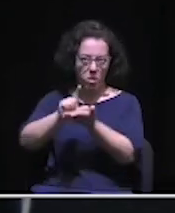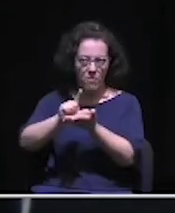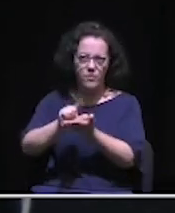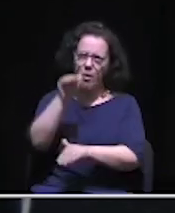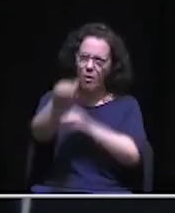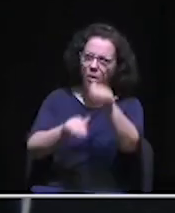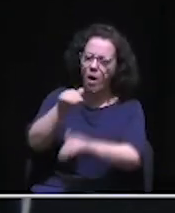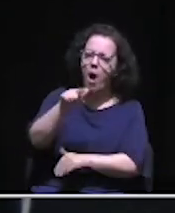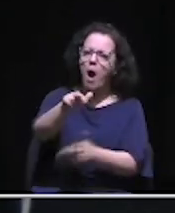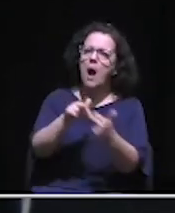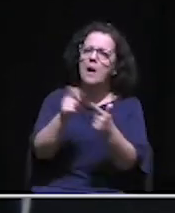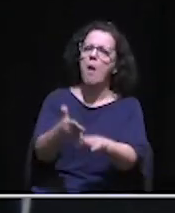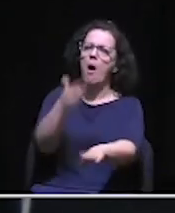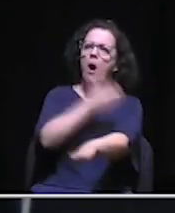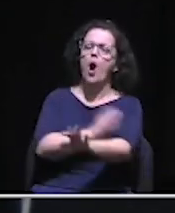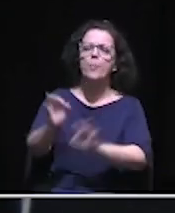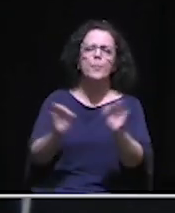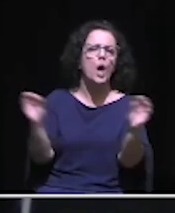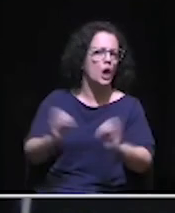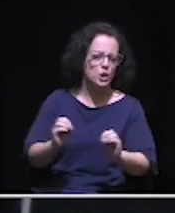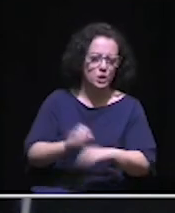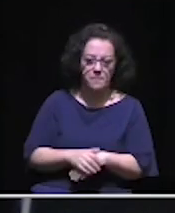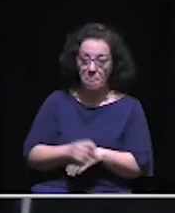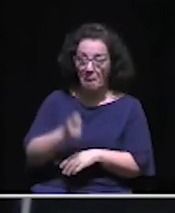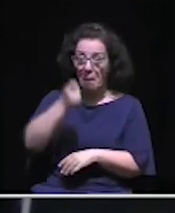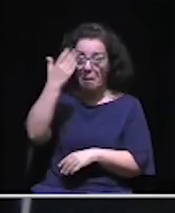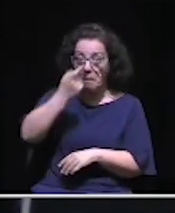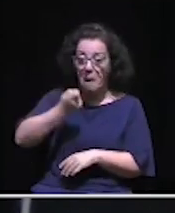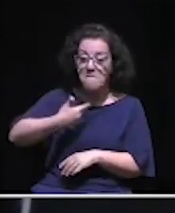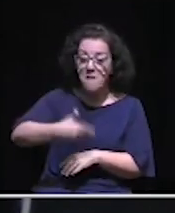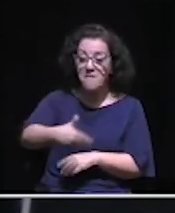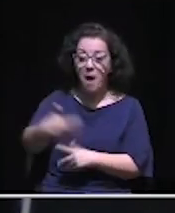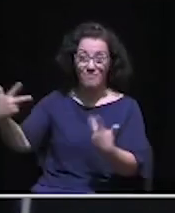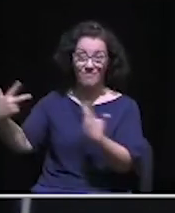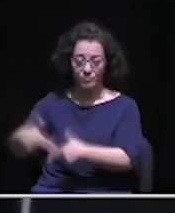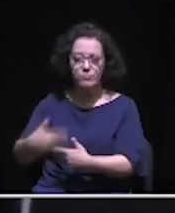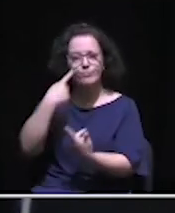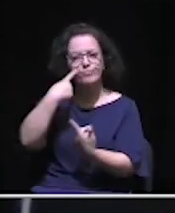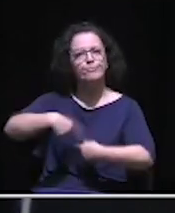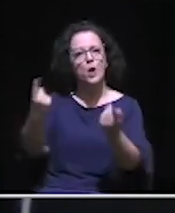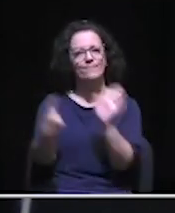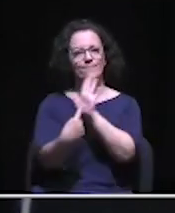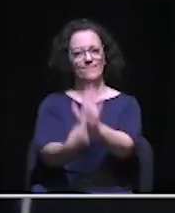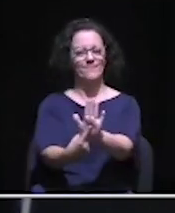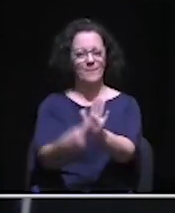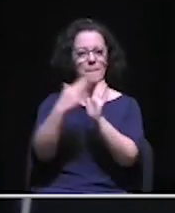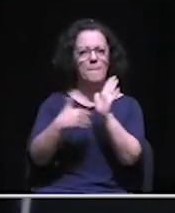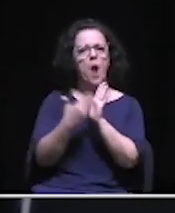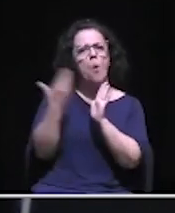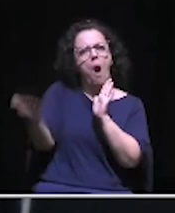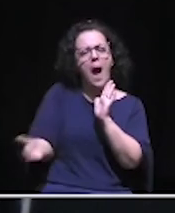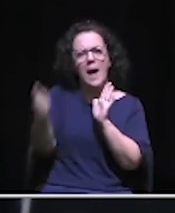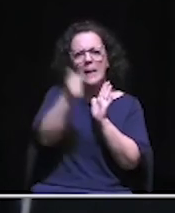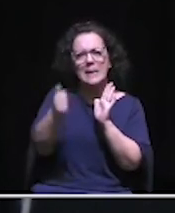parte da Câmara Municipal atempada. A meros dias das restrições na zona ribeirinha, é então apresentado um plano com uma referência a uma quinta circular e com